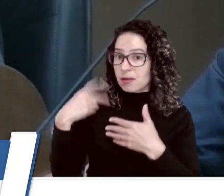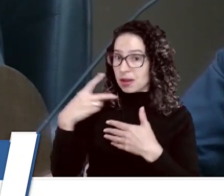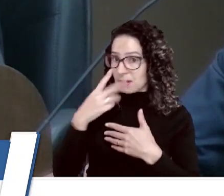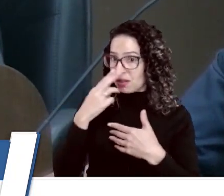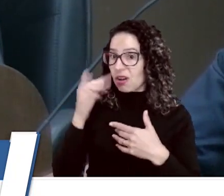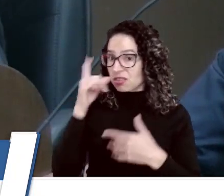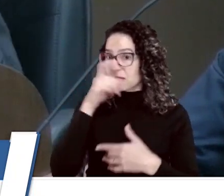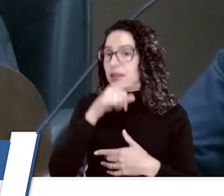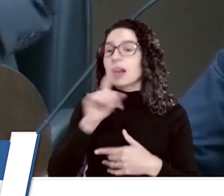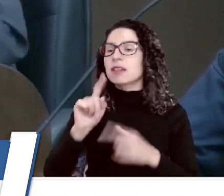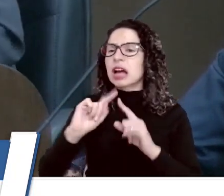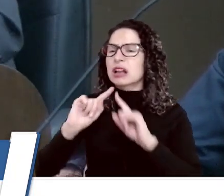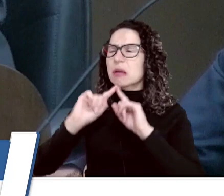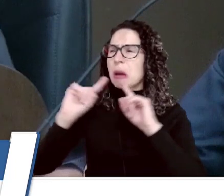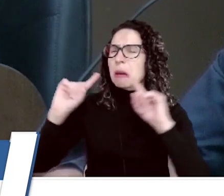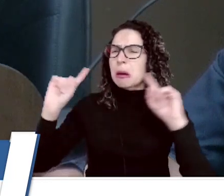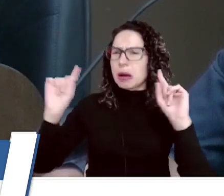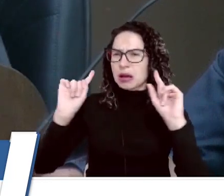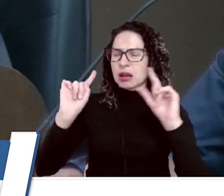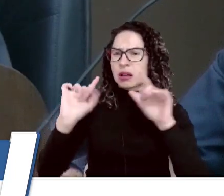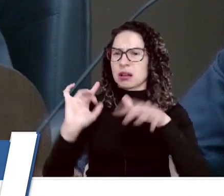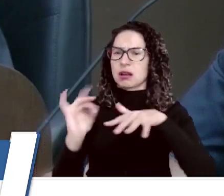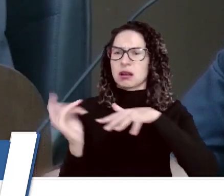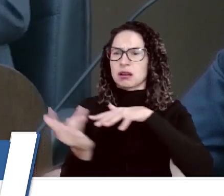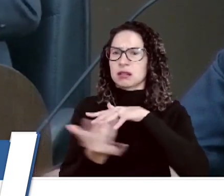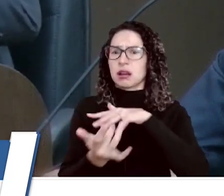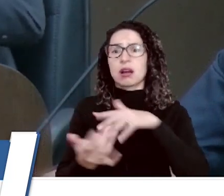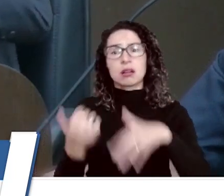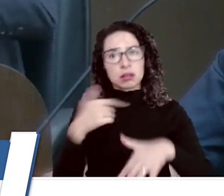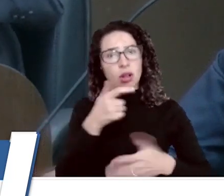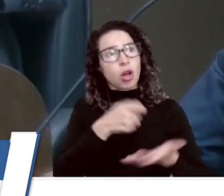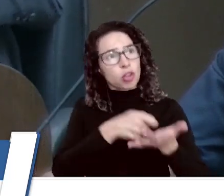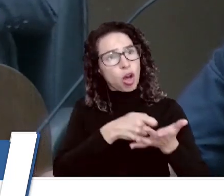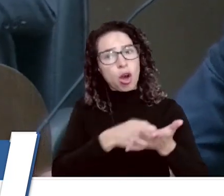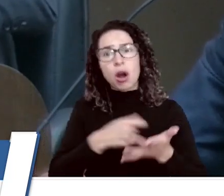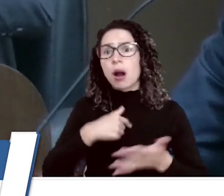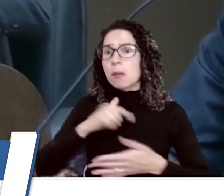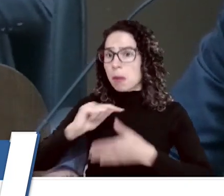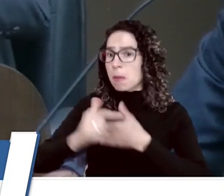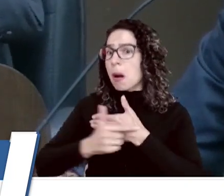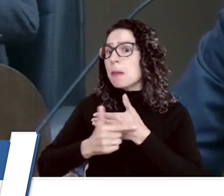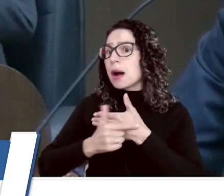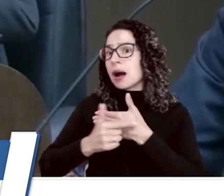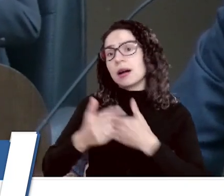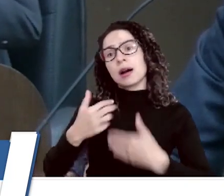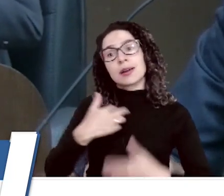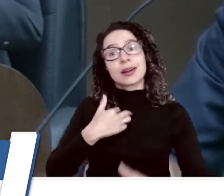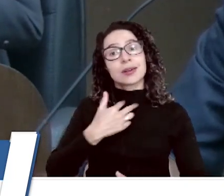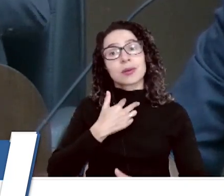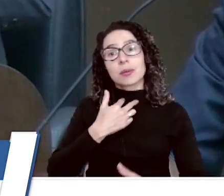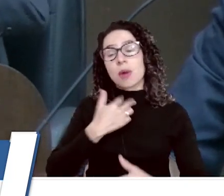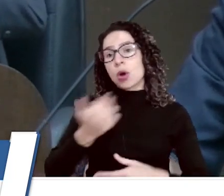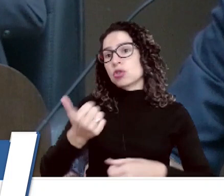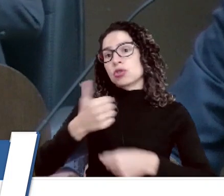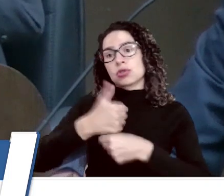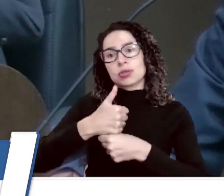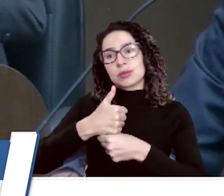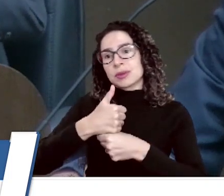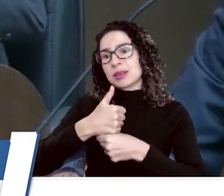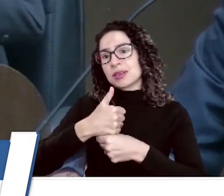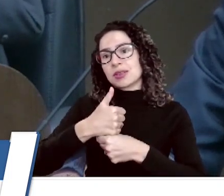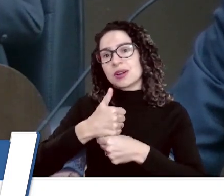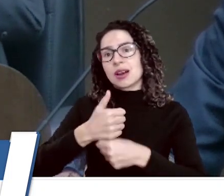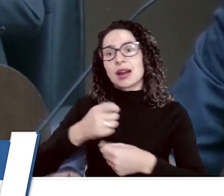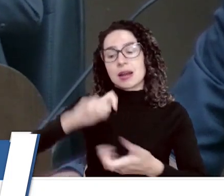muito criticado nas redes sociais, a gente cobra, é o meu papel agora. Eu não tenho como substituir a canetada